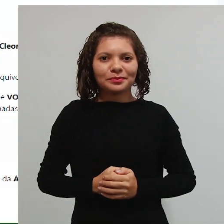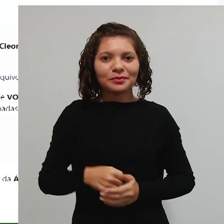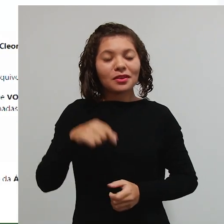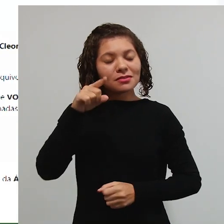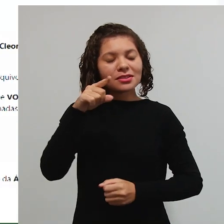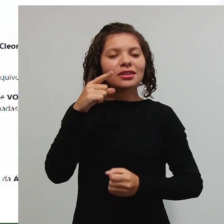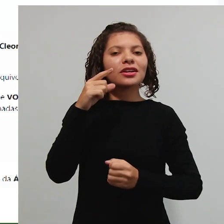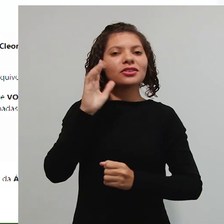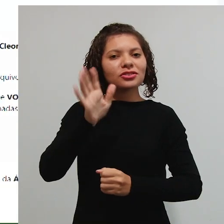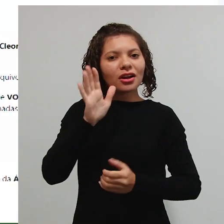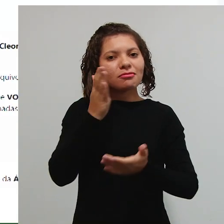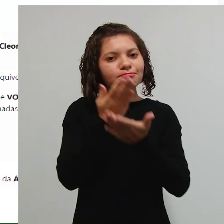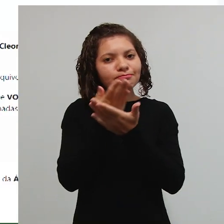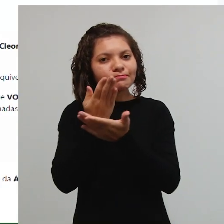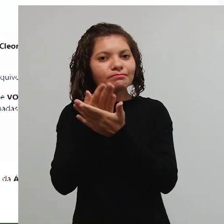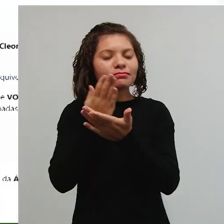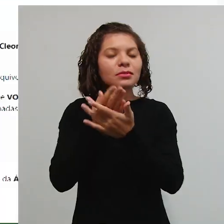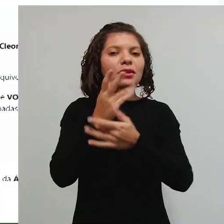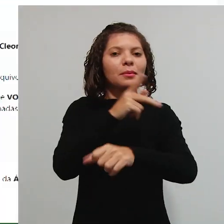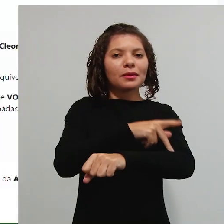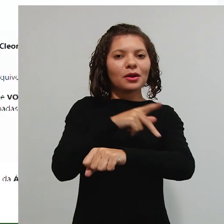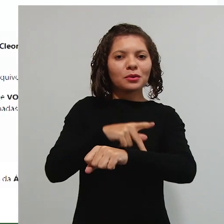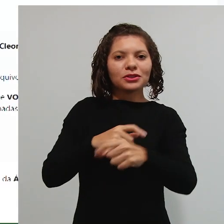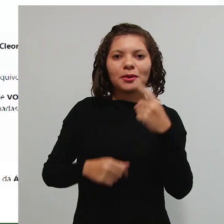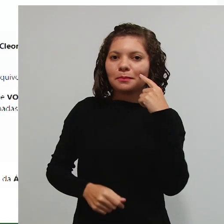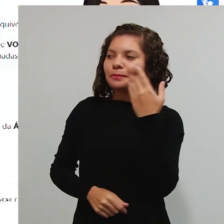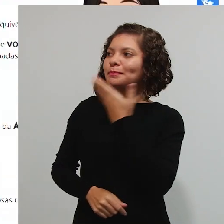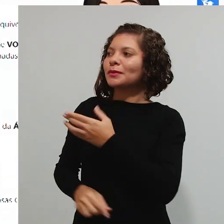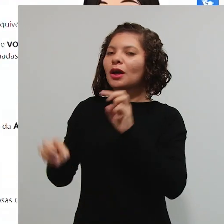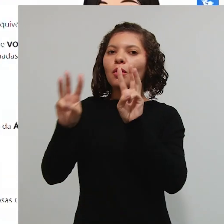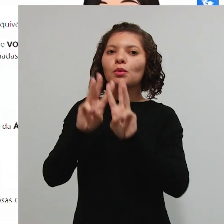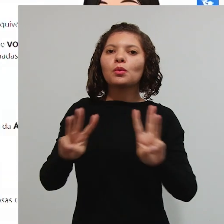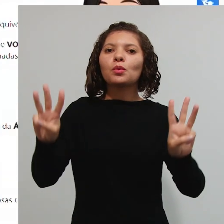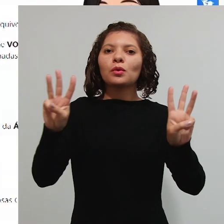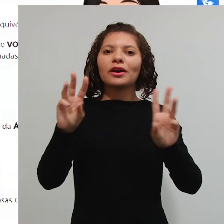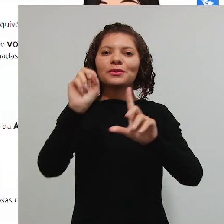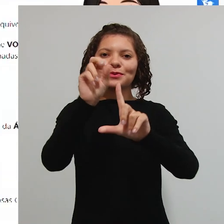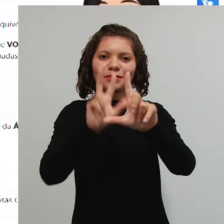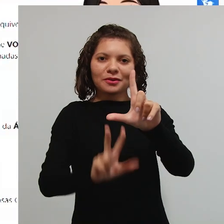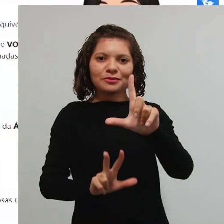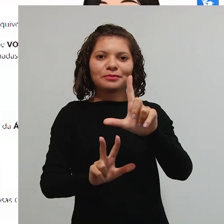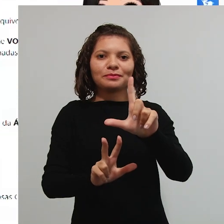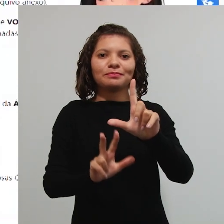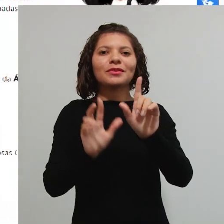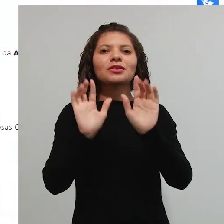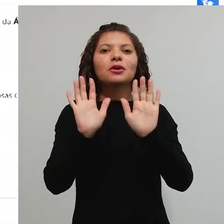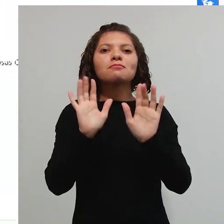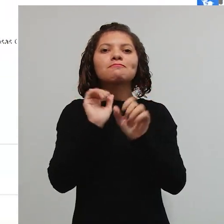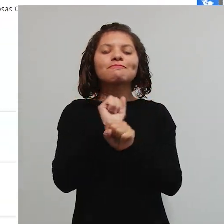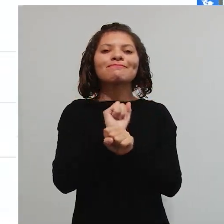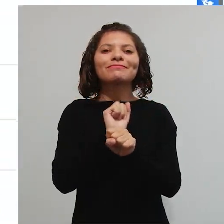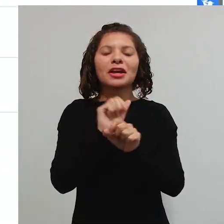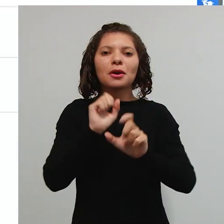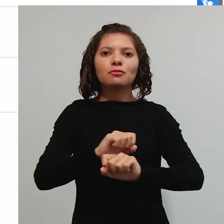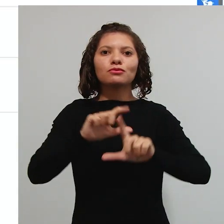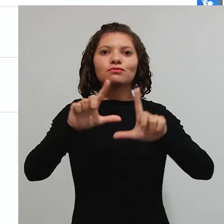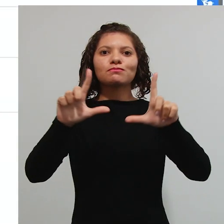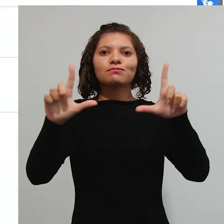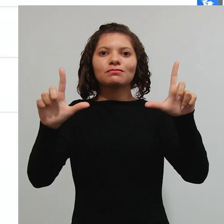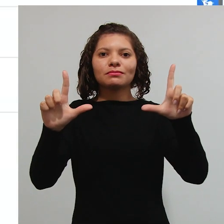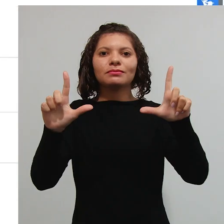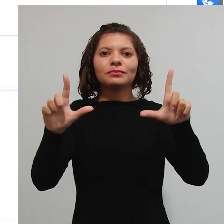curso de pedagogia. Esse daqui é o nosso ambiente virtual. Deixa eu só dar um F11 para a gente ficar bonitinho. A gente tem